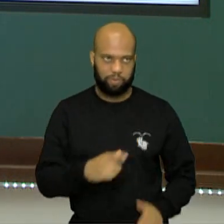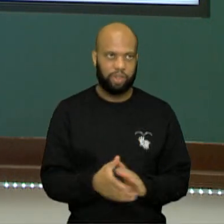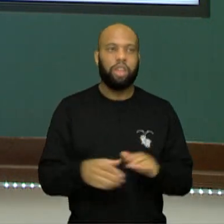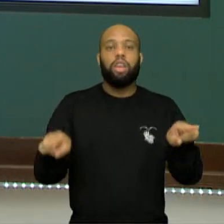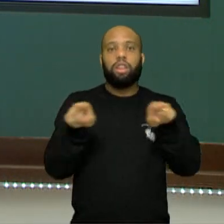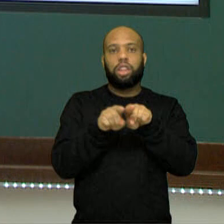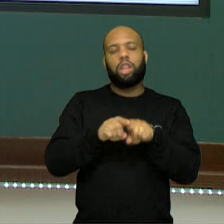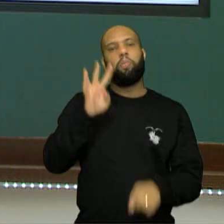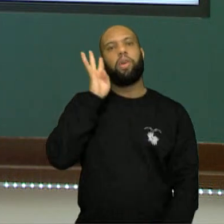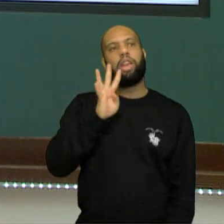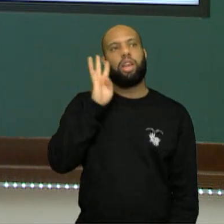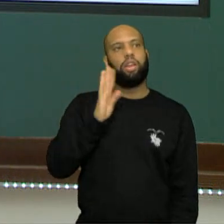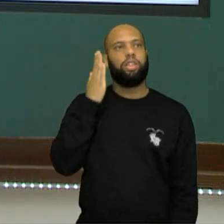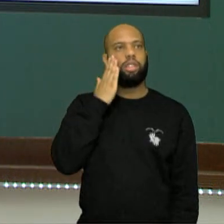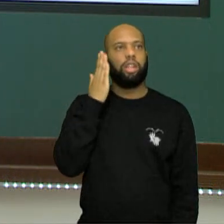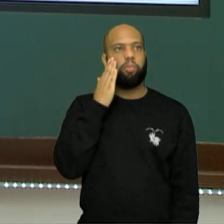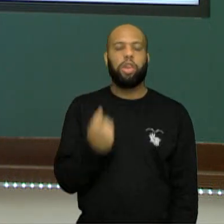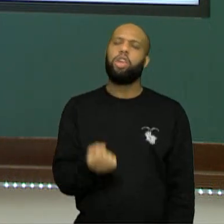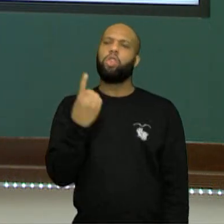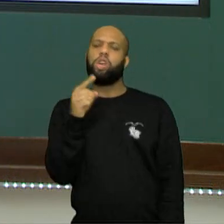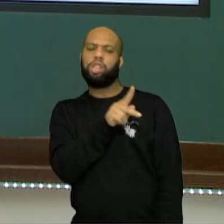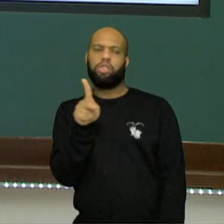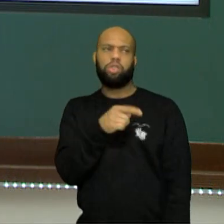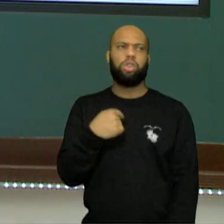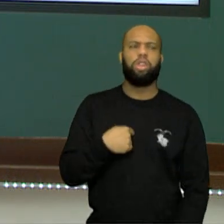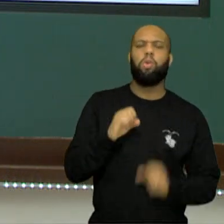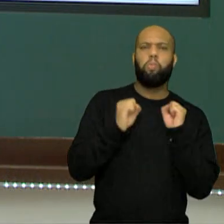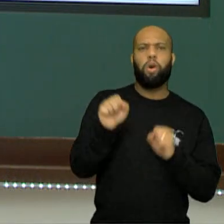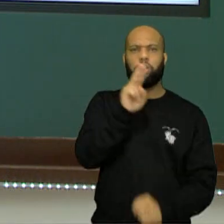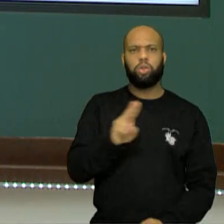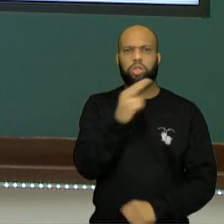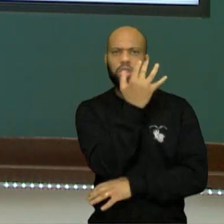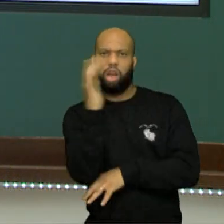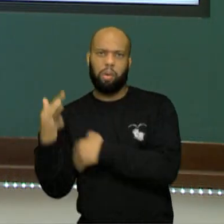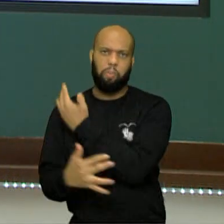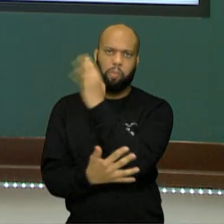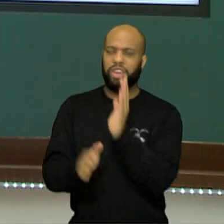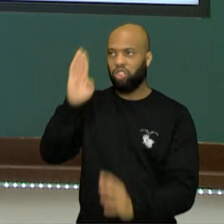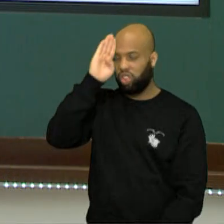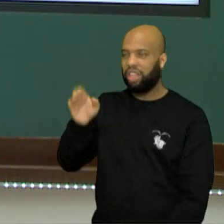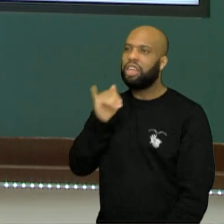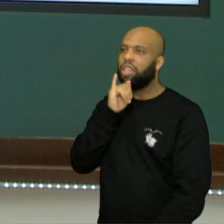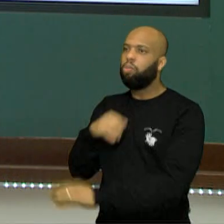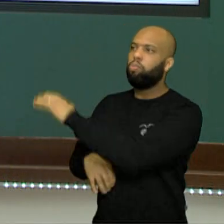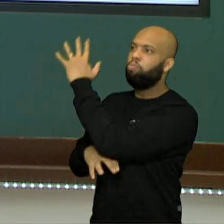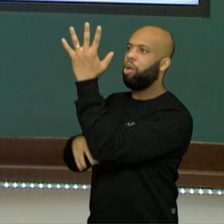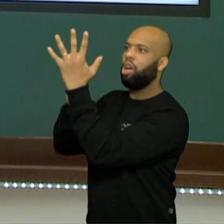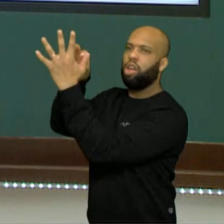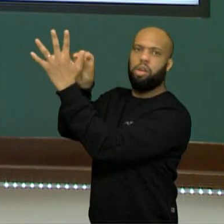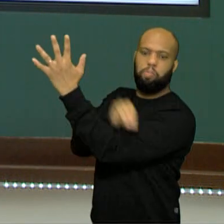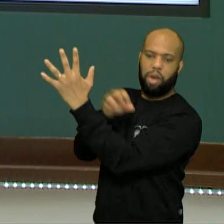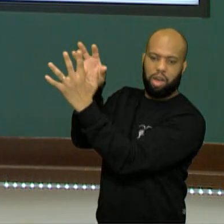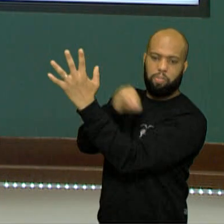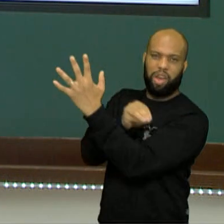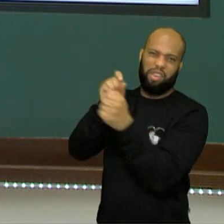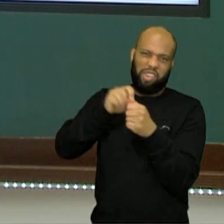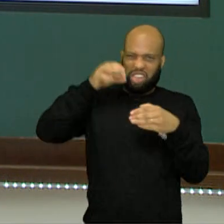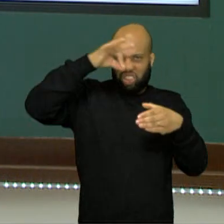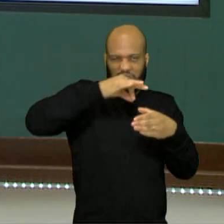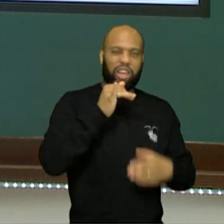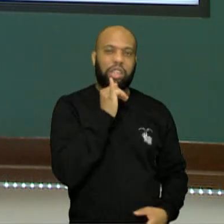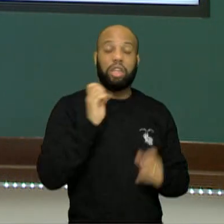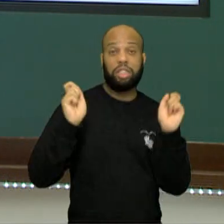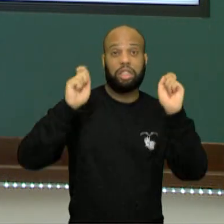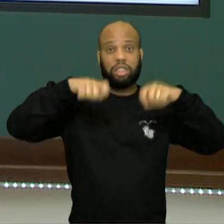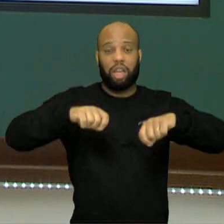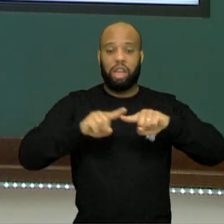ver é que, professora, eu não posso usar as plantas diretamente do pé? Pode, só que como a gente vê,